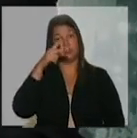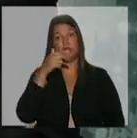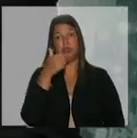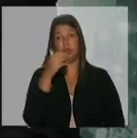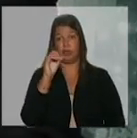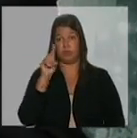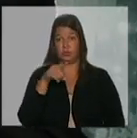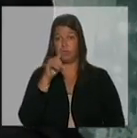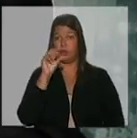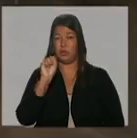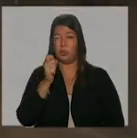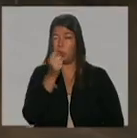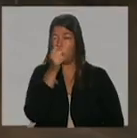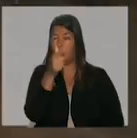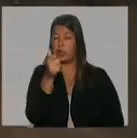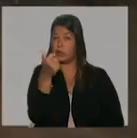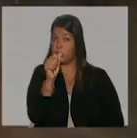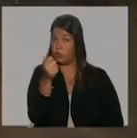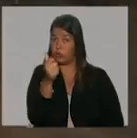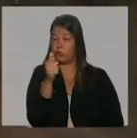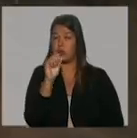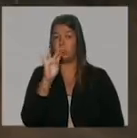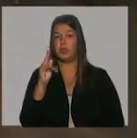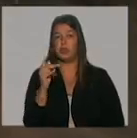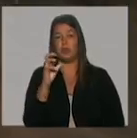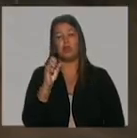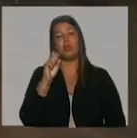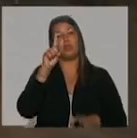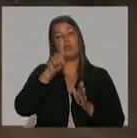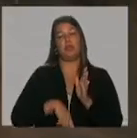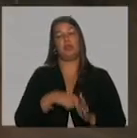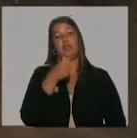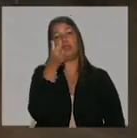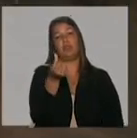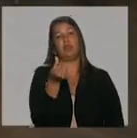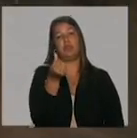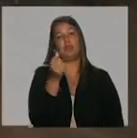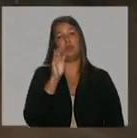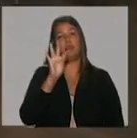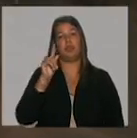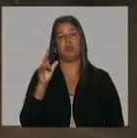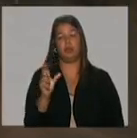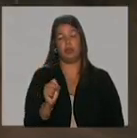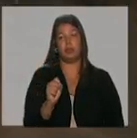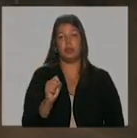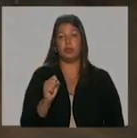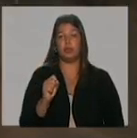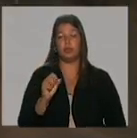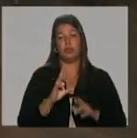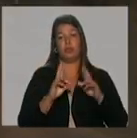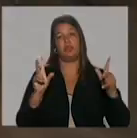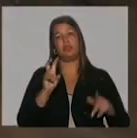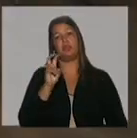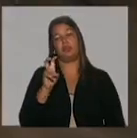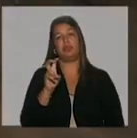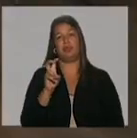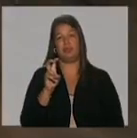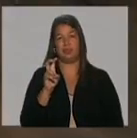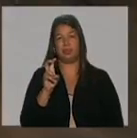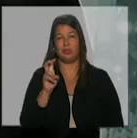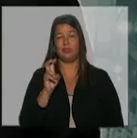era de 10,8 bilhões, quase 11 bilhões, caiu para algo em torno de 6 bilhões, uma diferença de 5 bilhões.